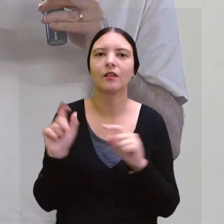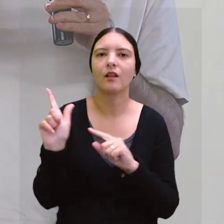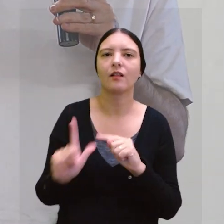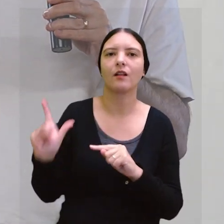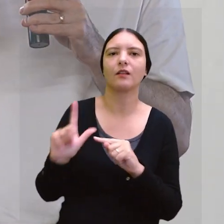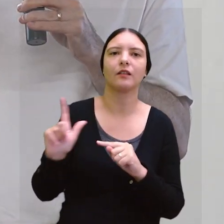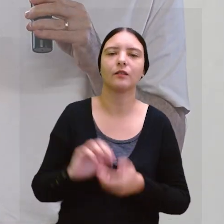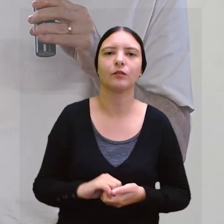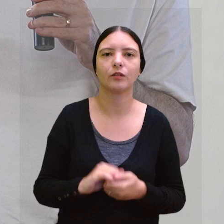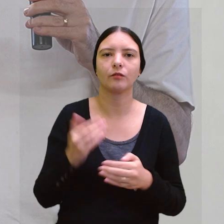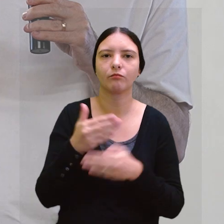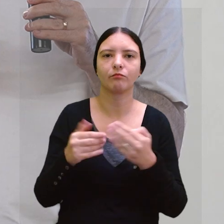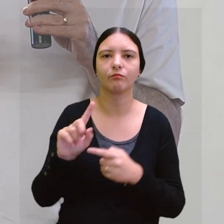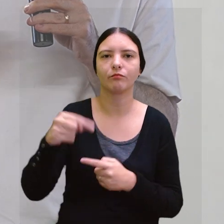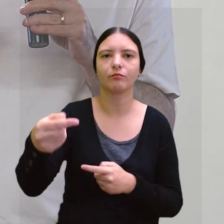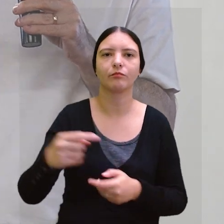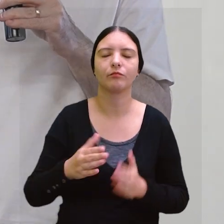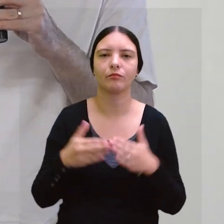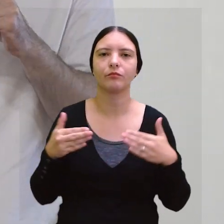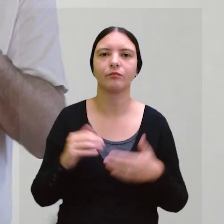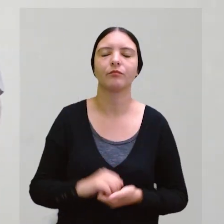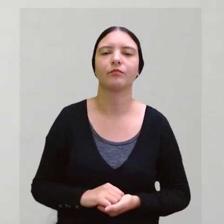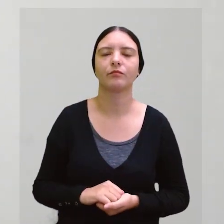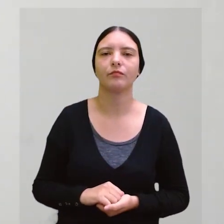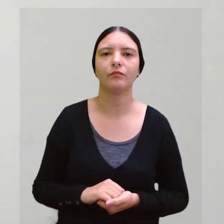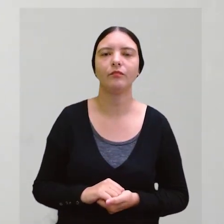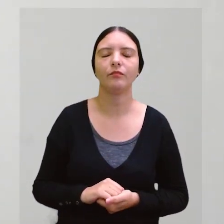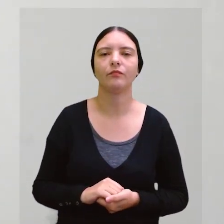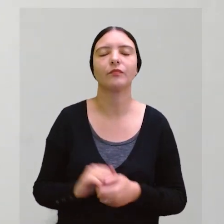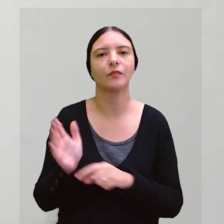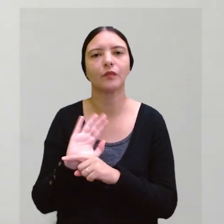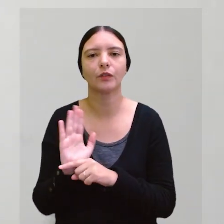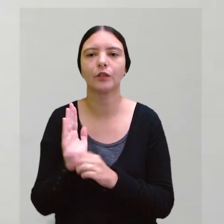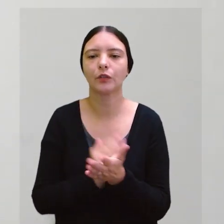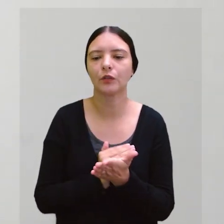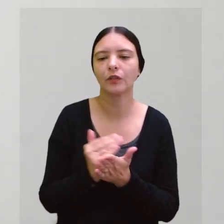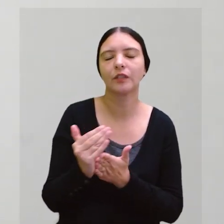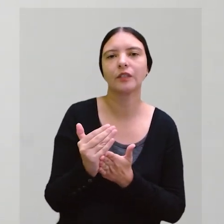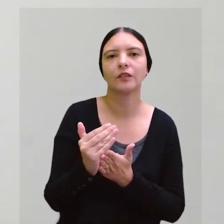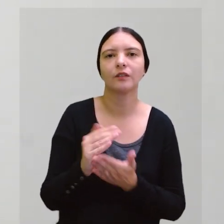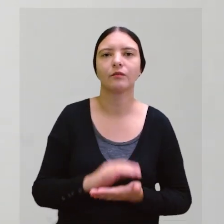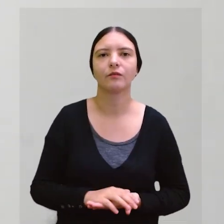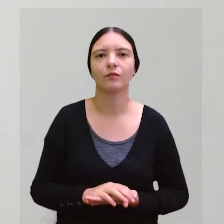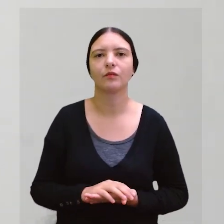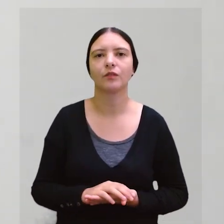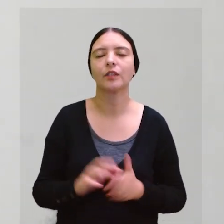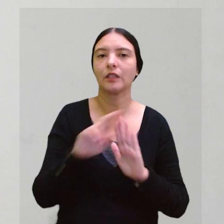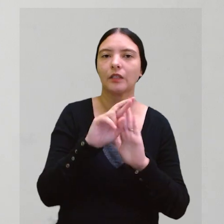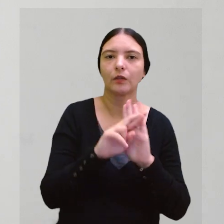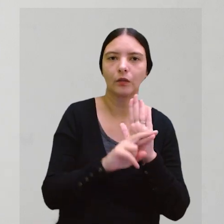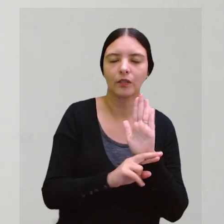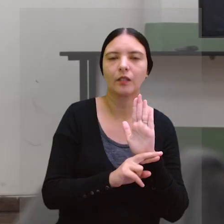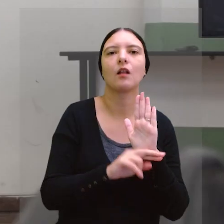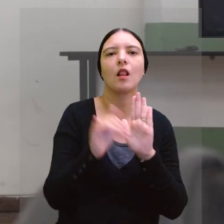uma construção de linguagem sendo produzida. Então isso também, em alguma medida, tem uma dimensão literária. Pode passar, por